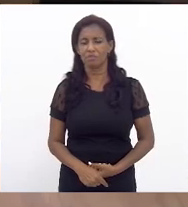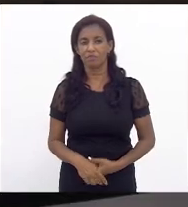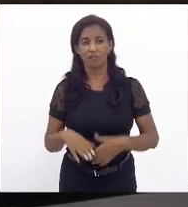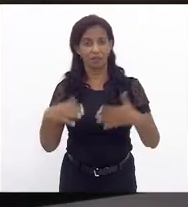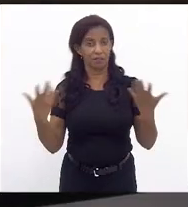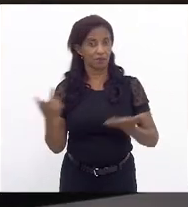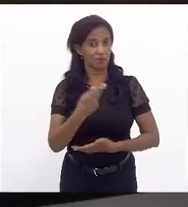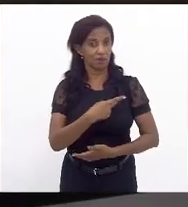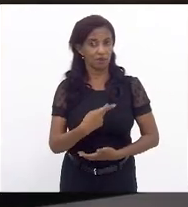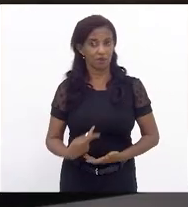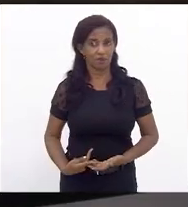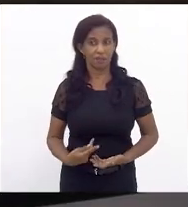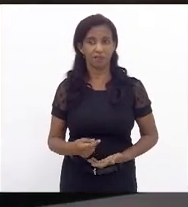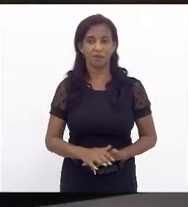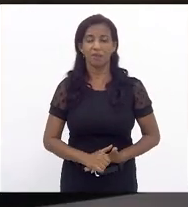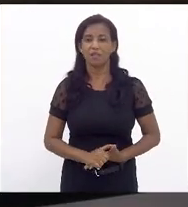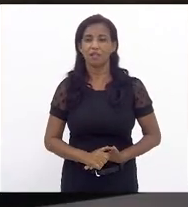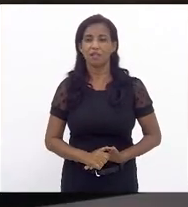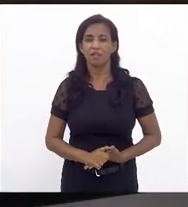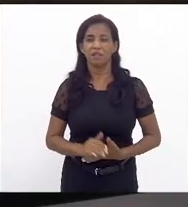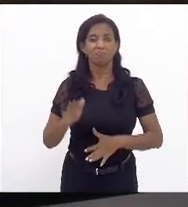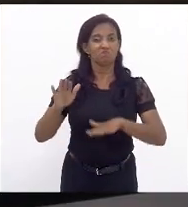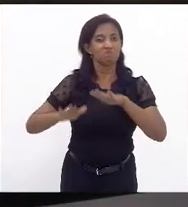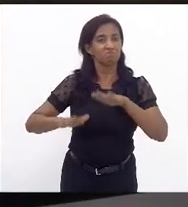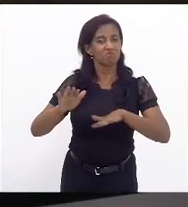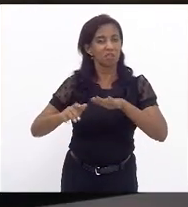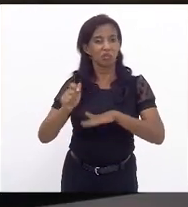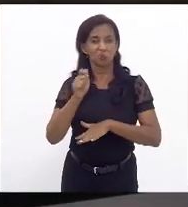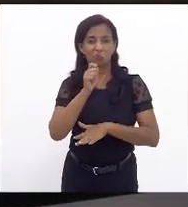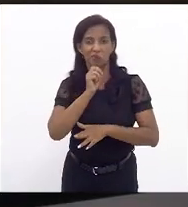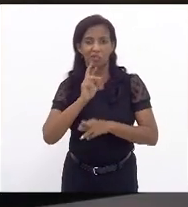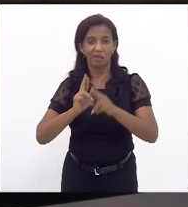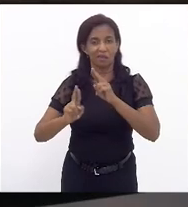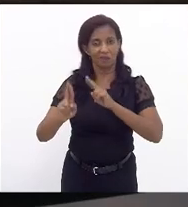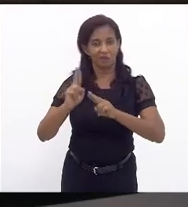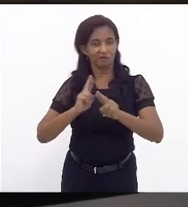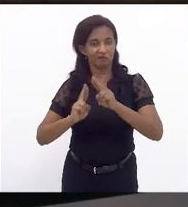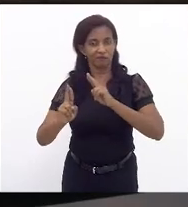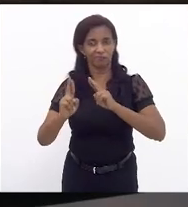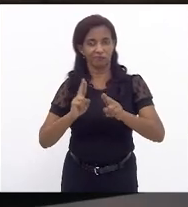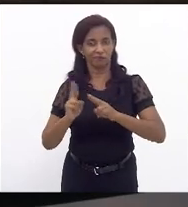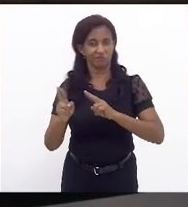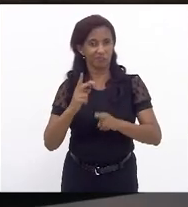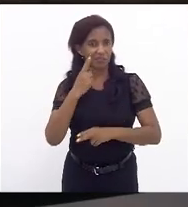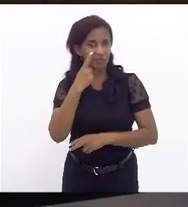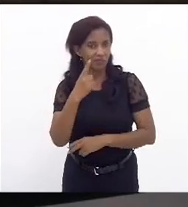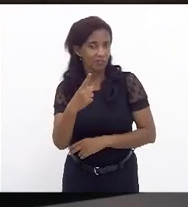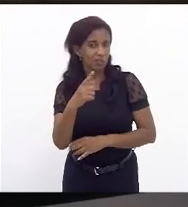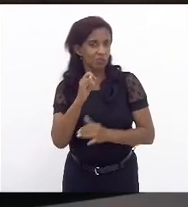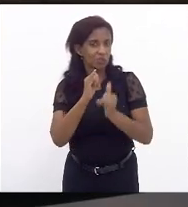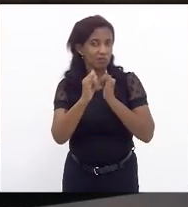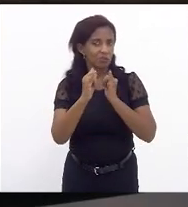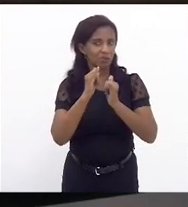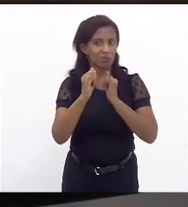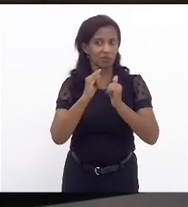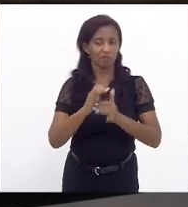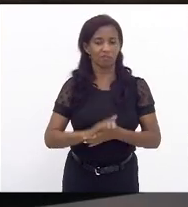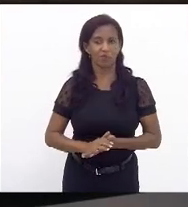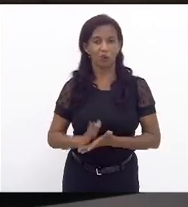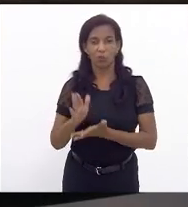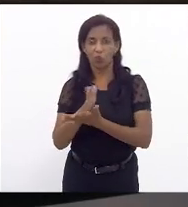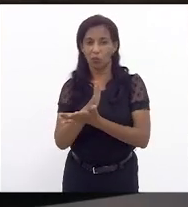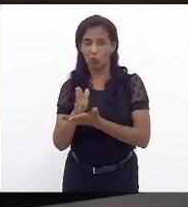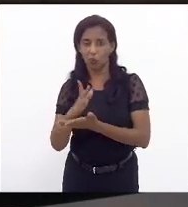Senhora presidente, apesar de não ter participado da sabatina e colhido informações com